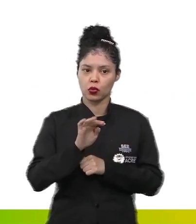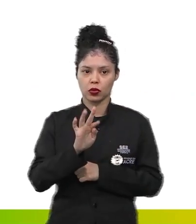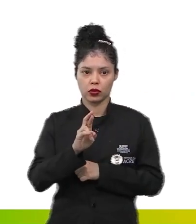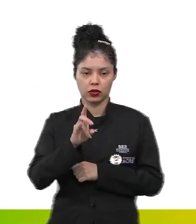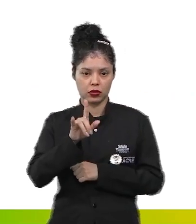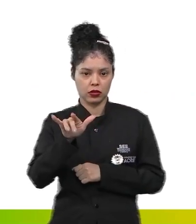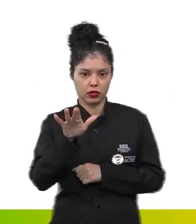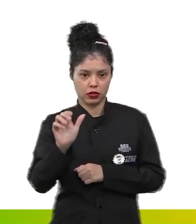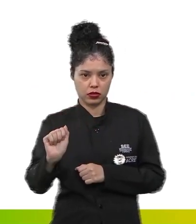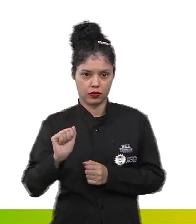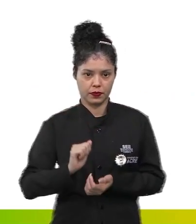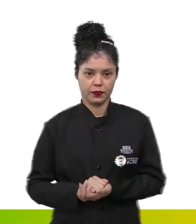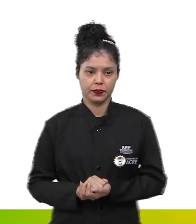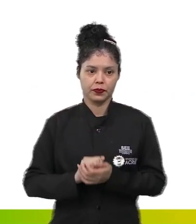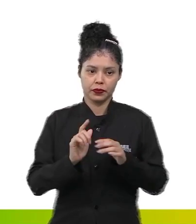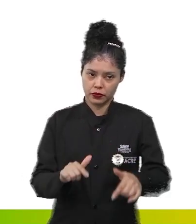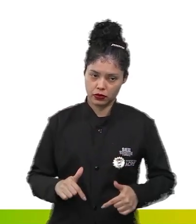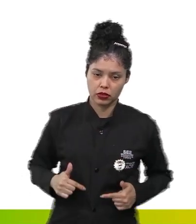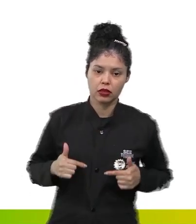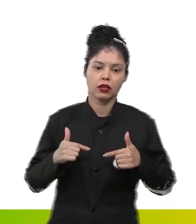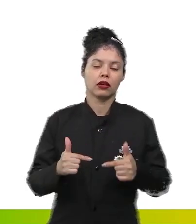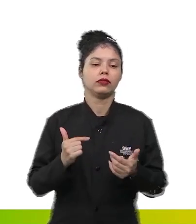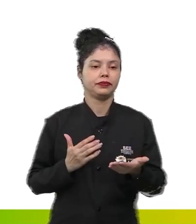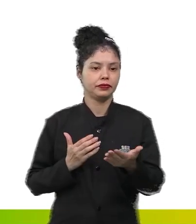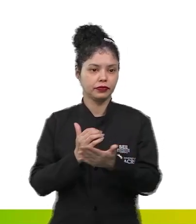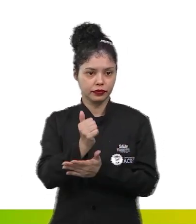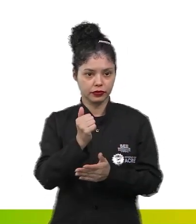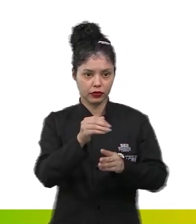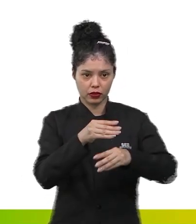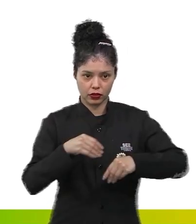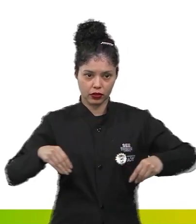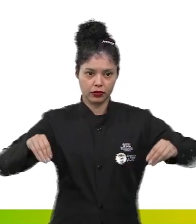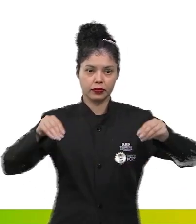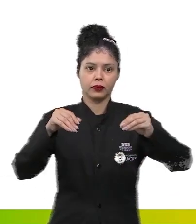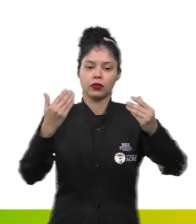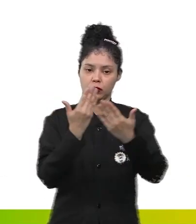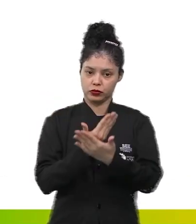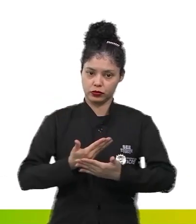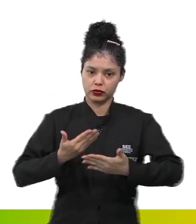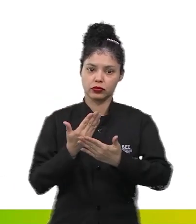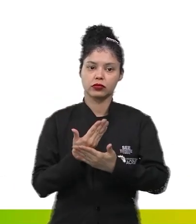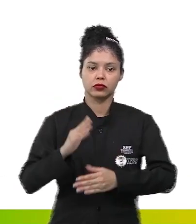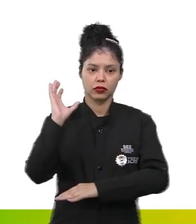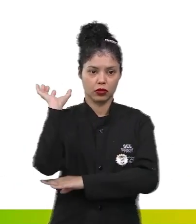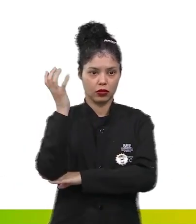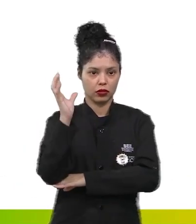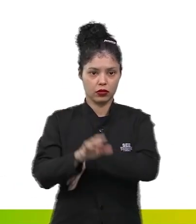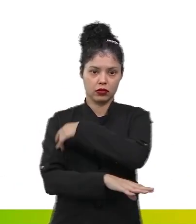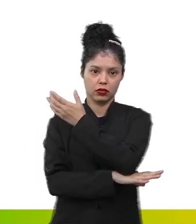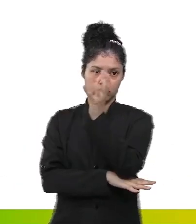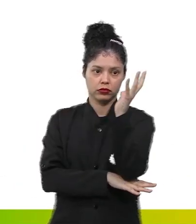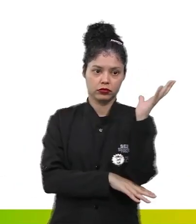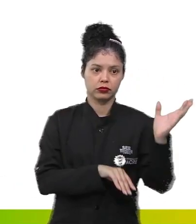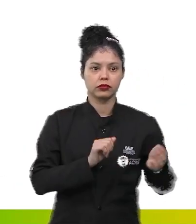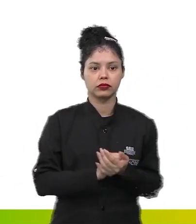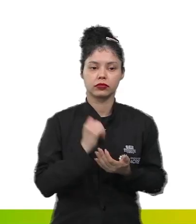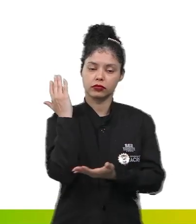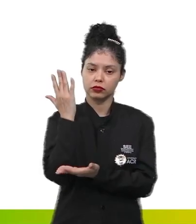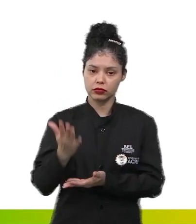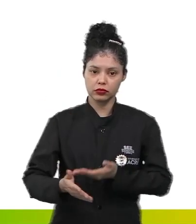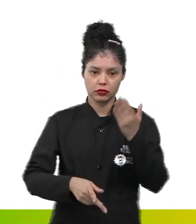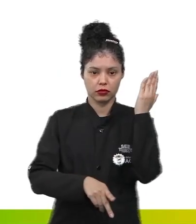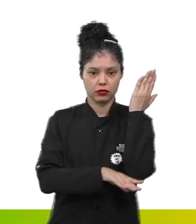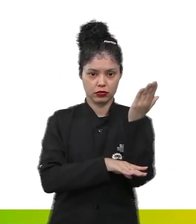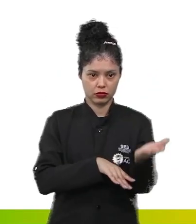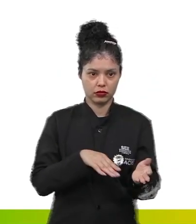se extrai a borracha. Eles lutaram pela posse da terra e pela preservação da floresta contra